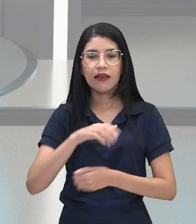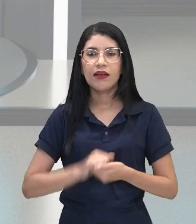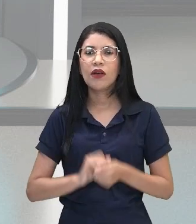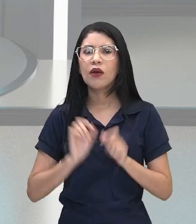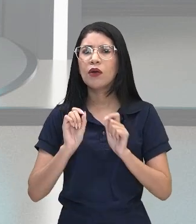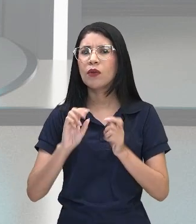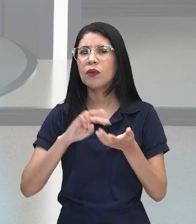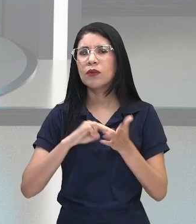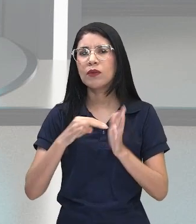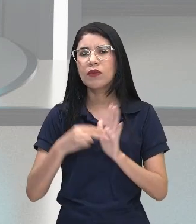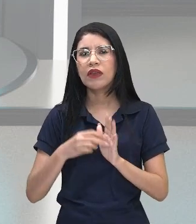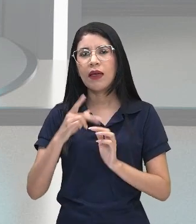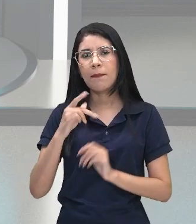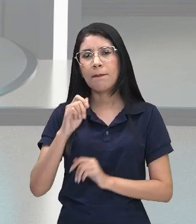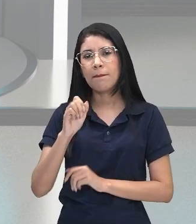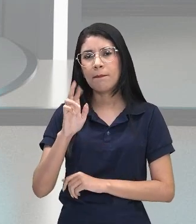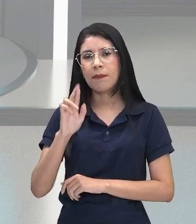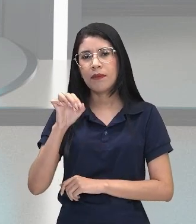mesmo performances?